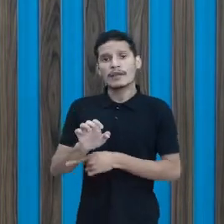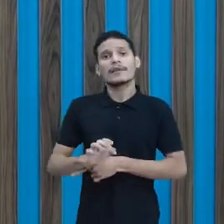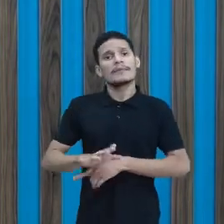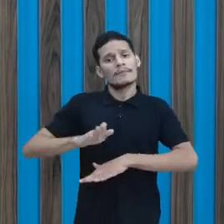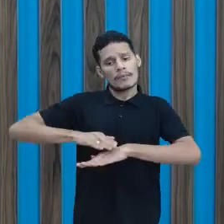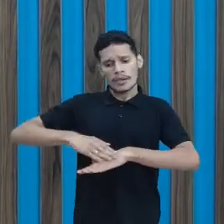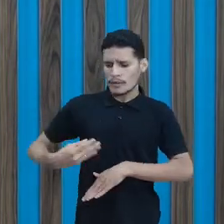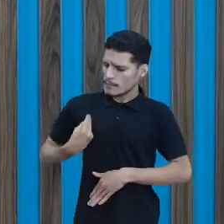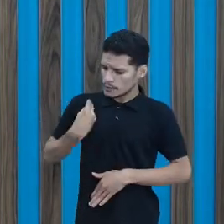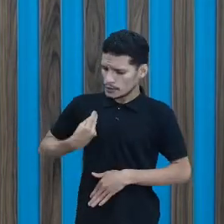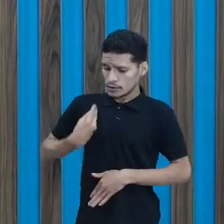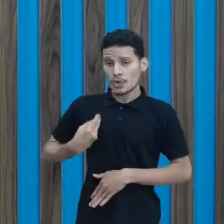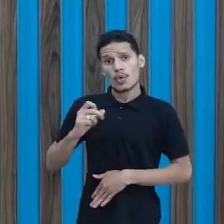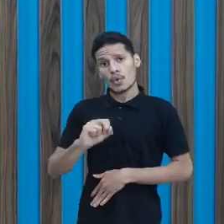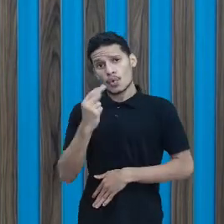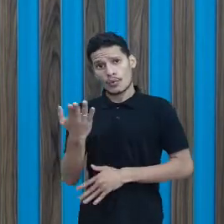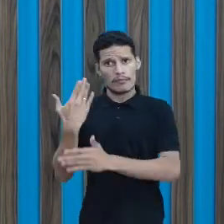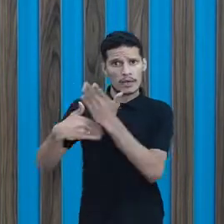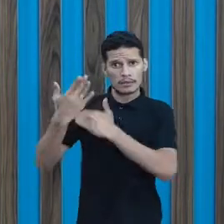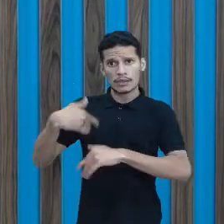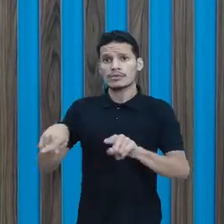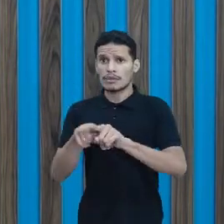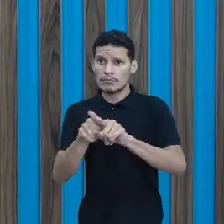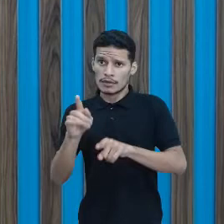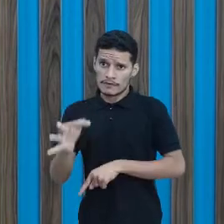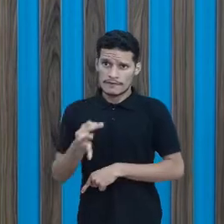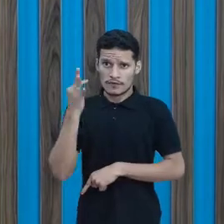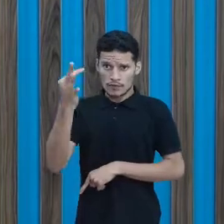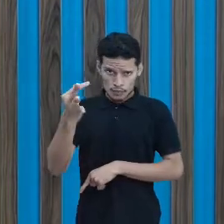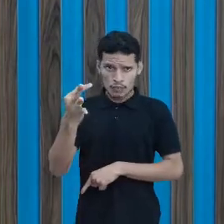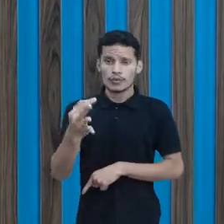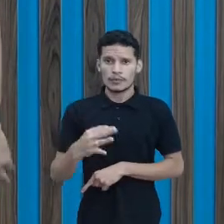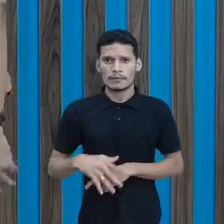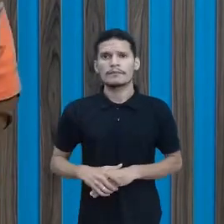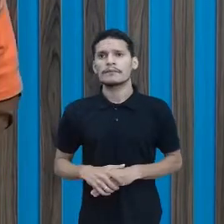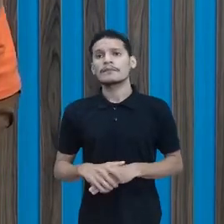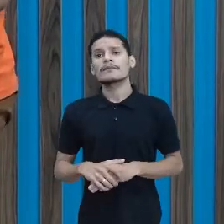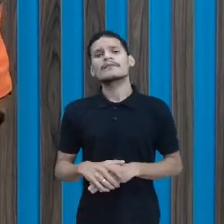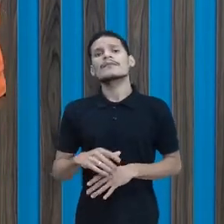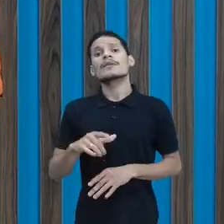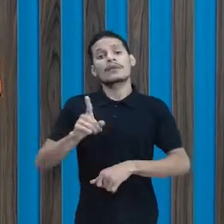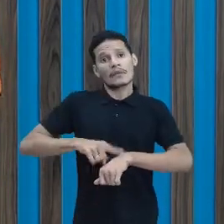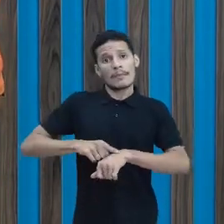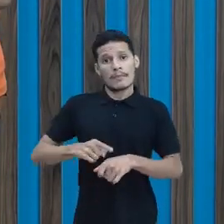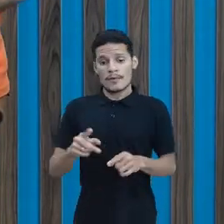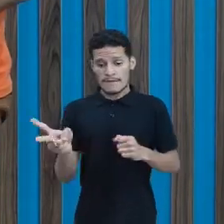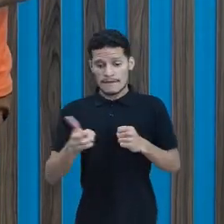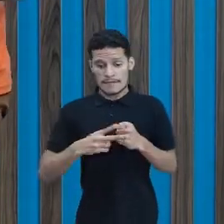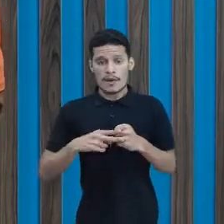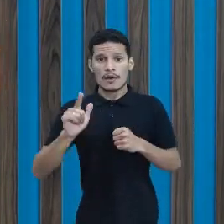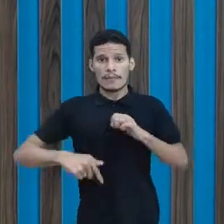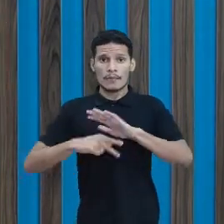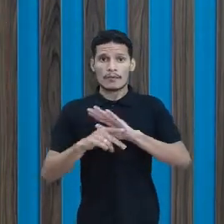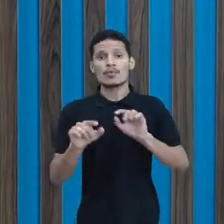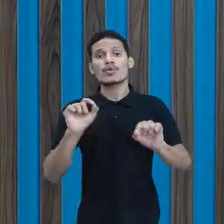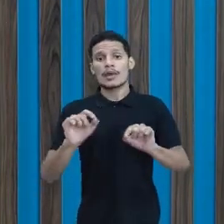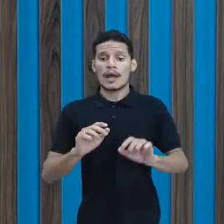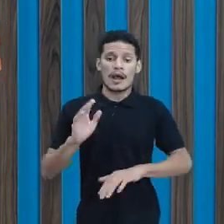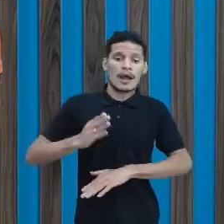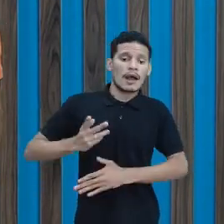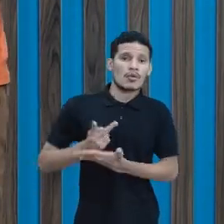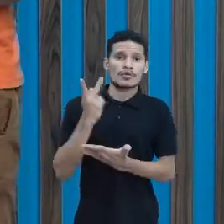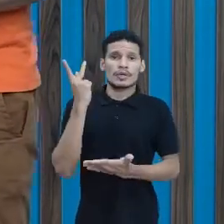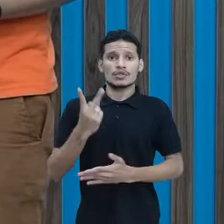presente, como o verbo have no passado e o verbo have no futuro. Lembrando que esses tempos verbais aí são quando rola duas situações